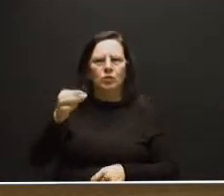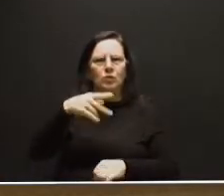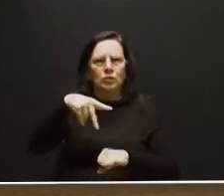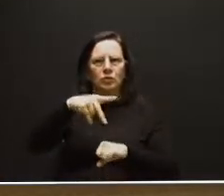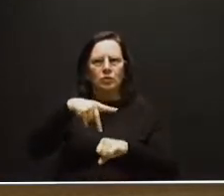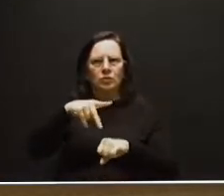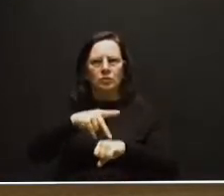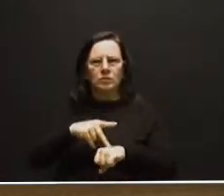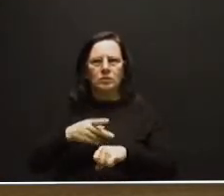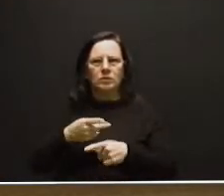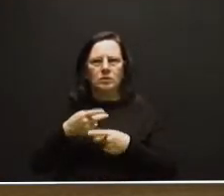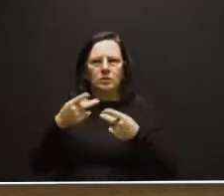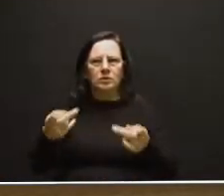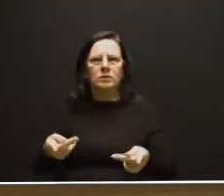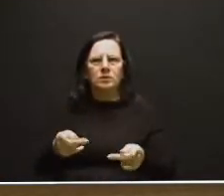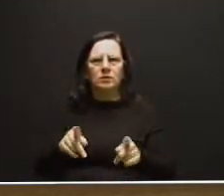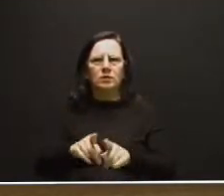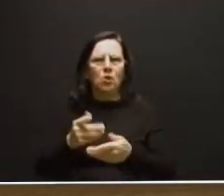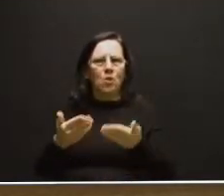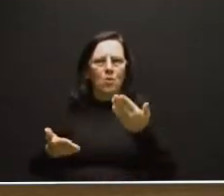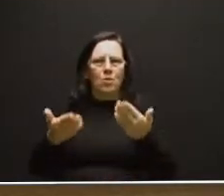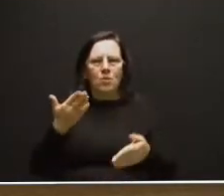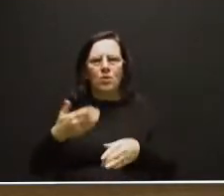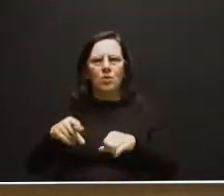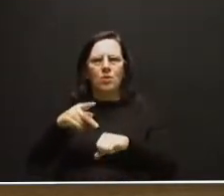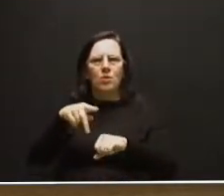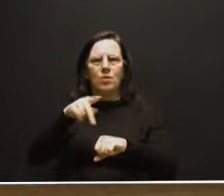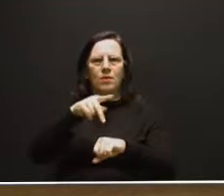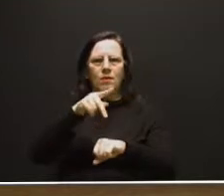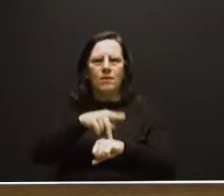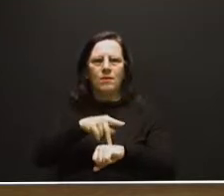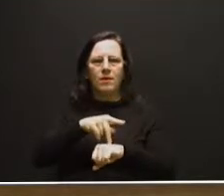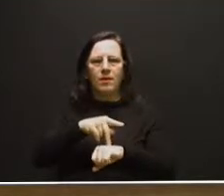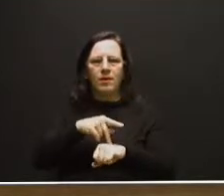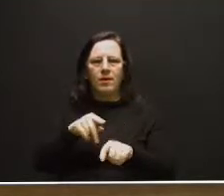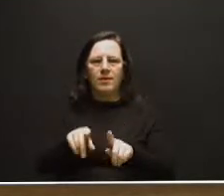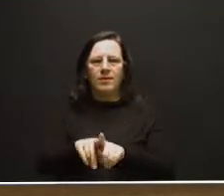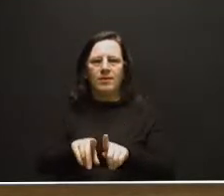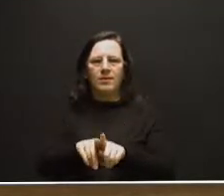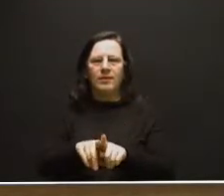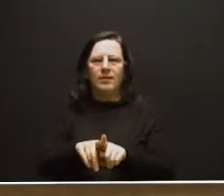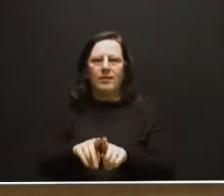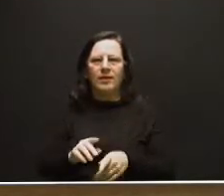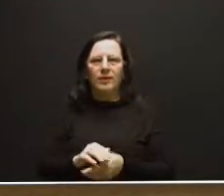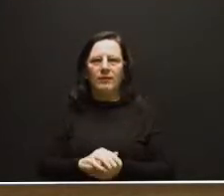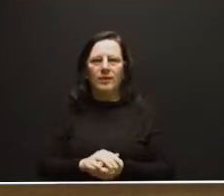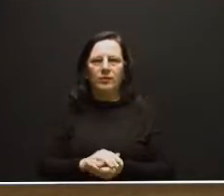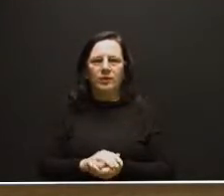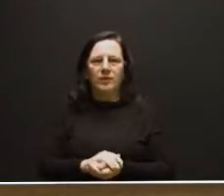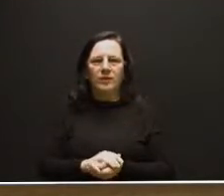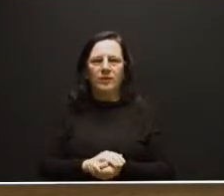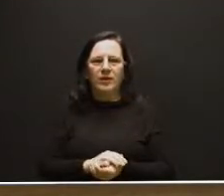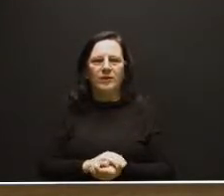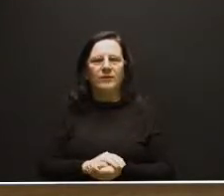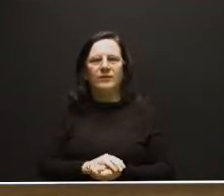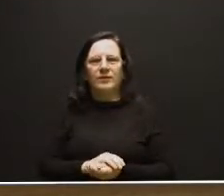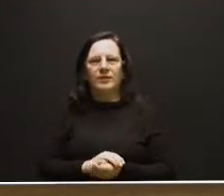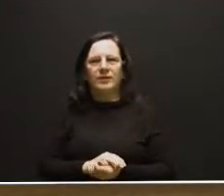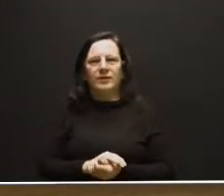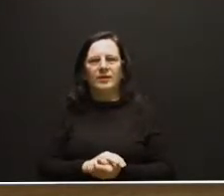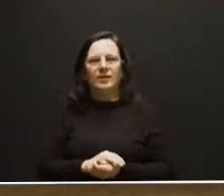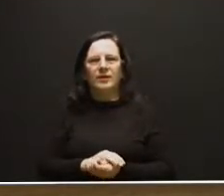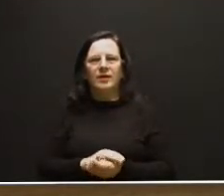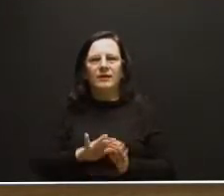município é o futuro de qualquer país do mundo já pedi várias vezes cansa eu tinha